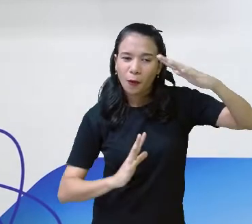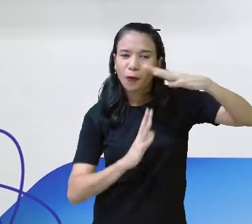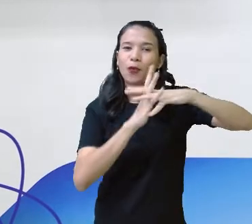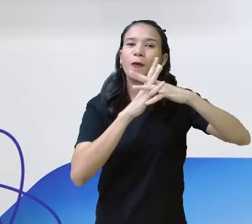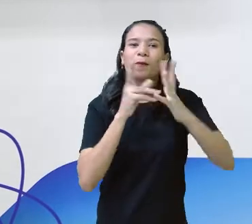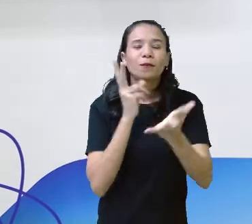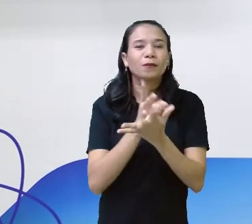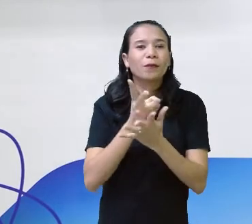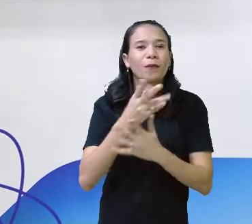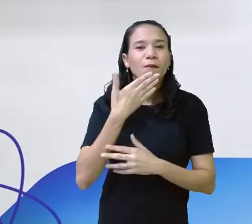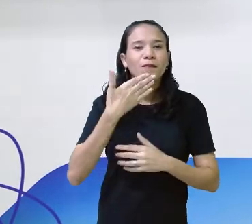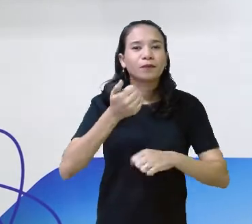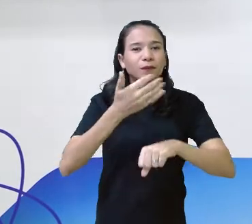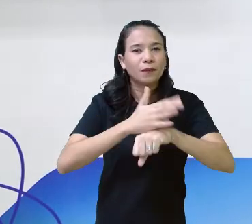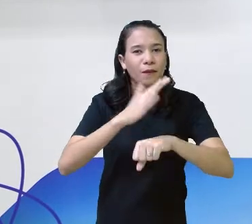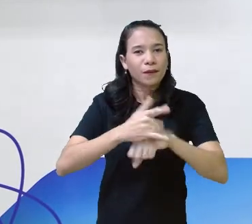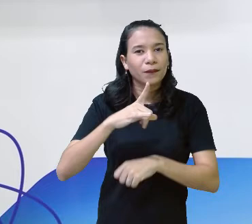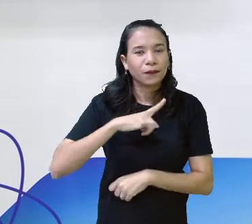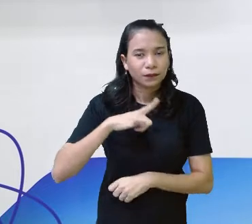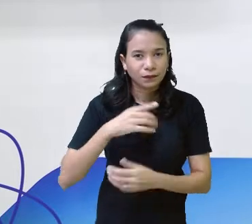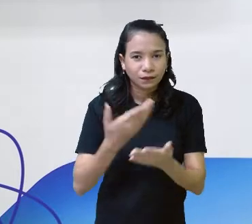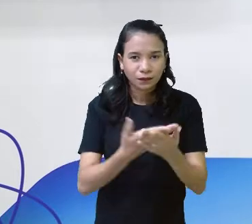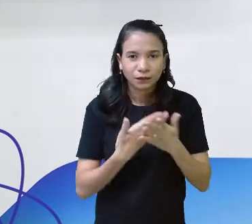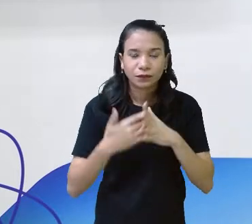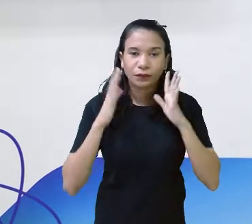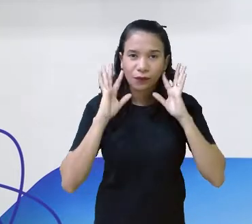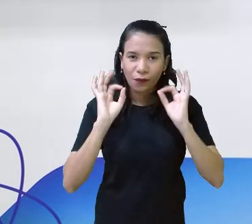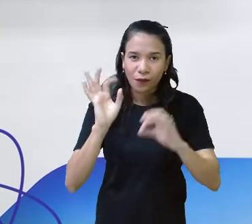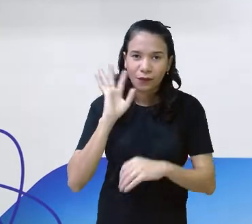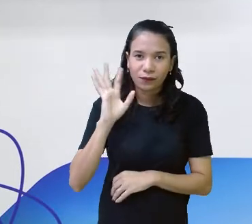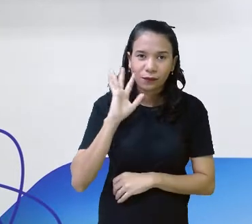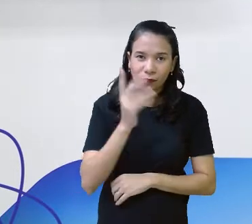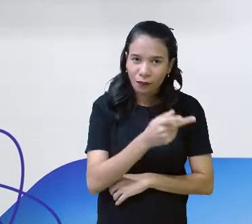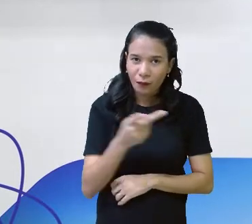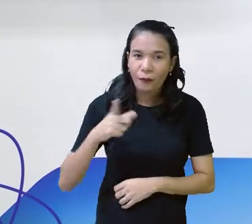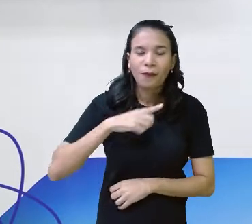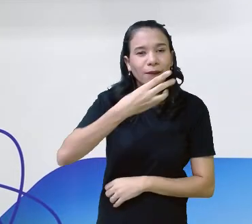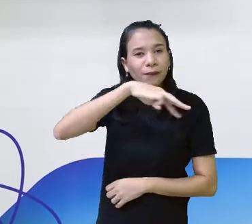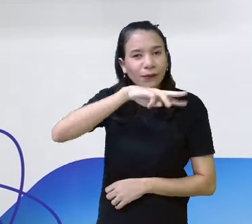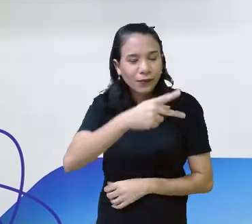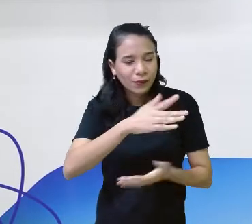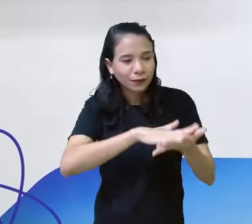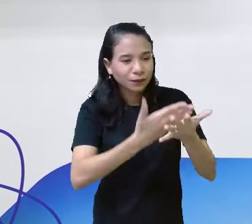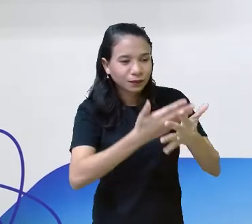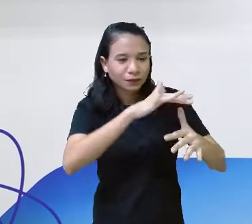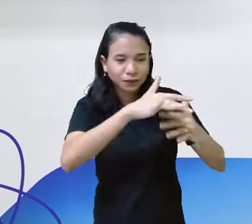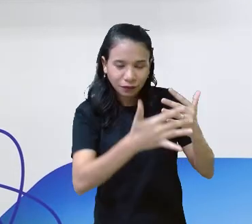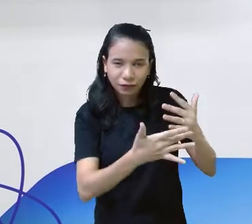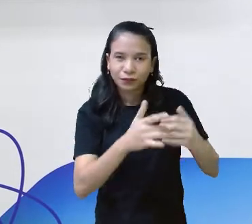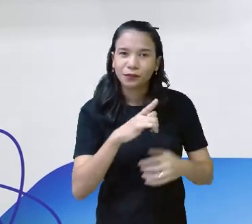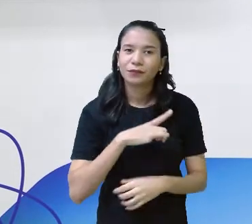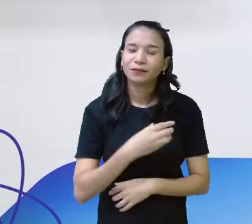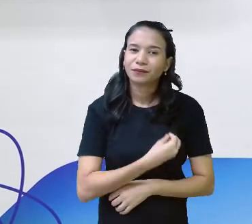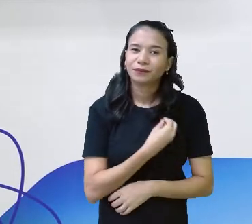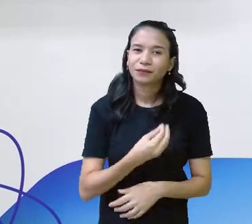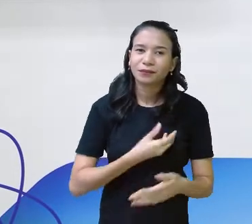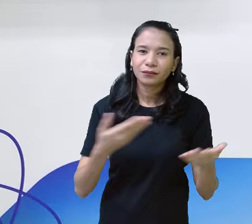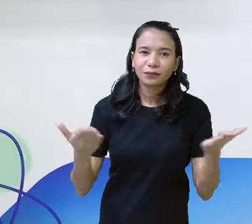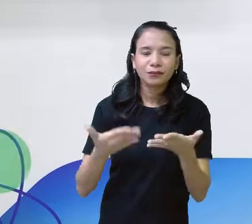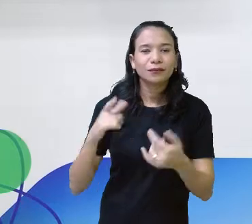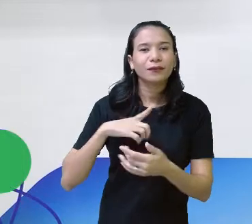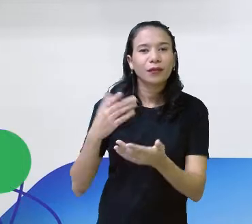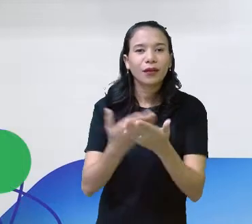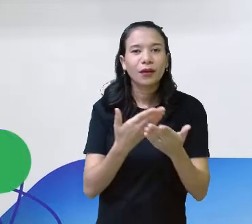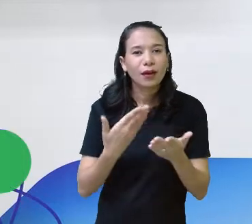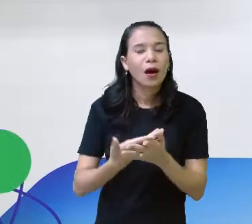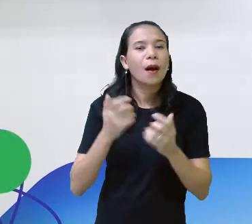sempre fazendo o melhor para levar uma aula bacana para você. A Maria Helena está aqui fazendo a interpretação de Libras para que essa